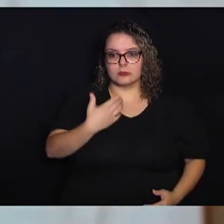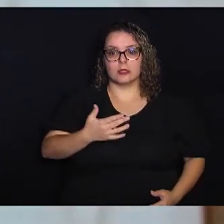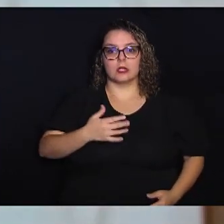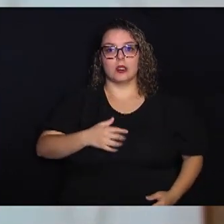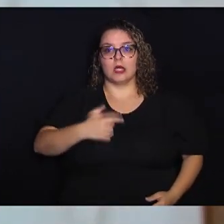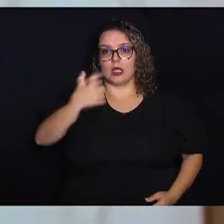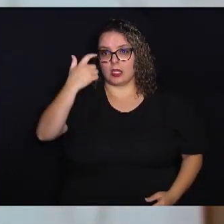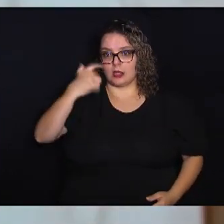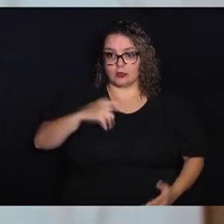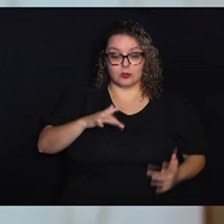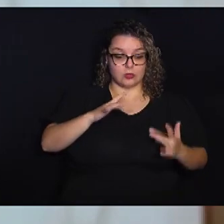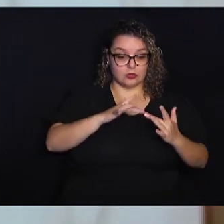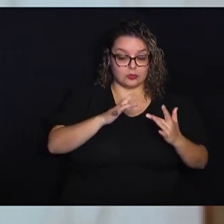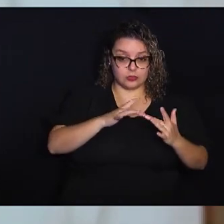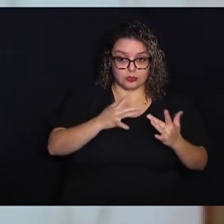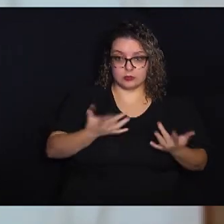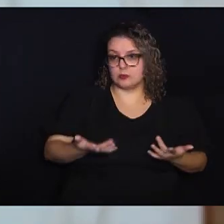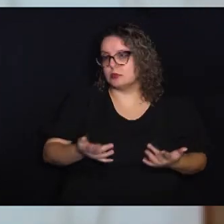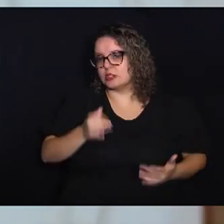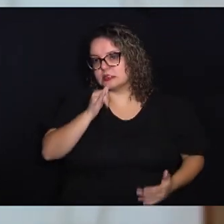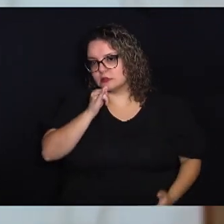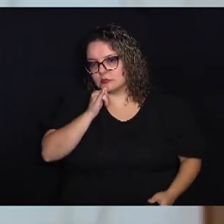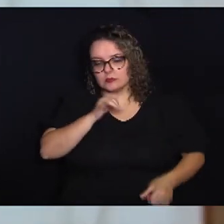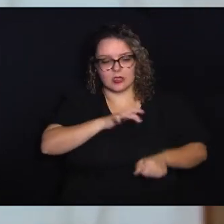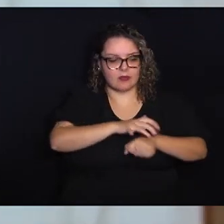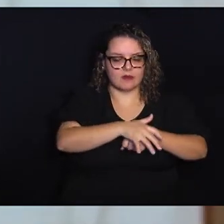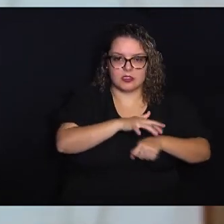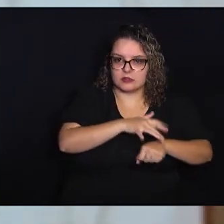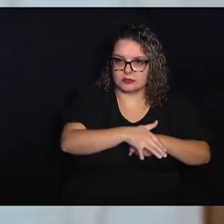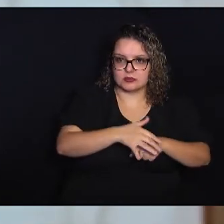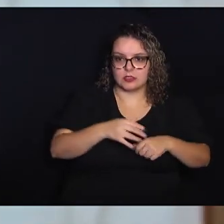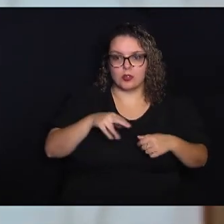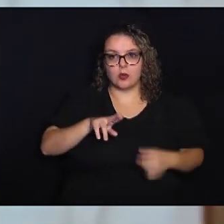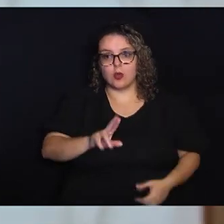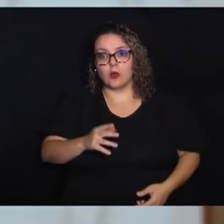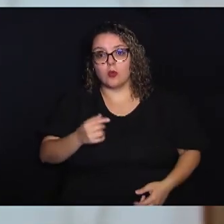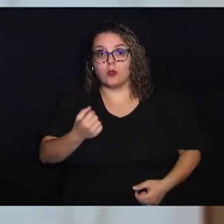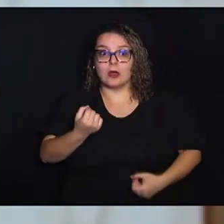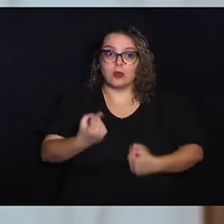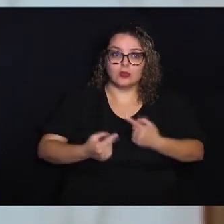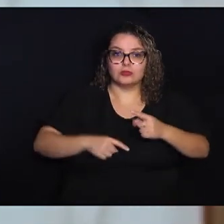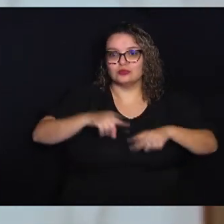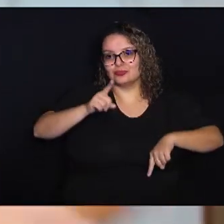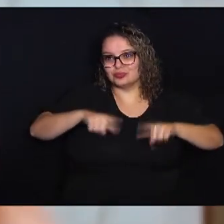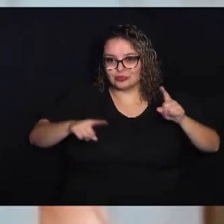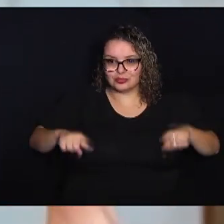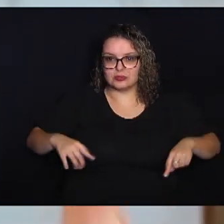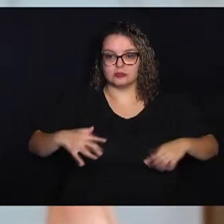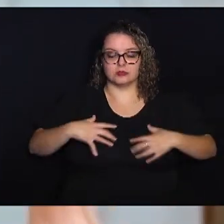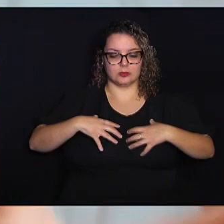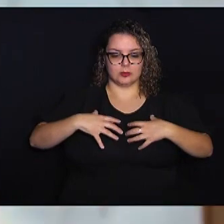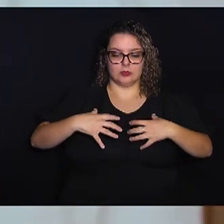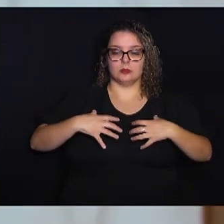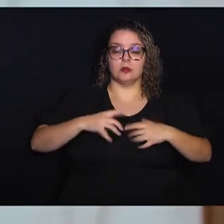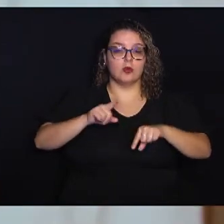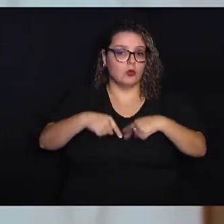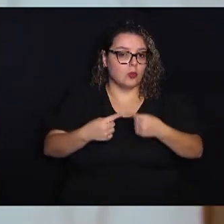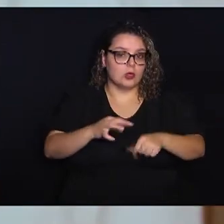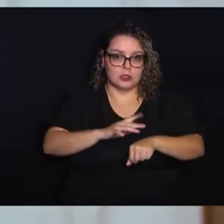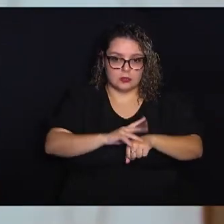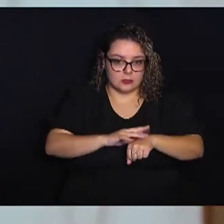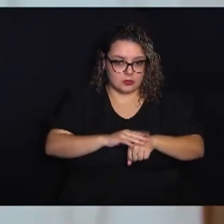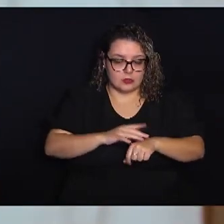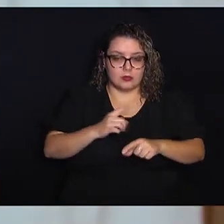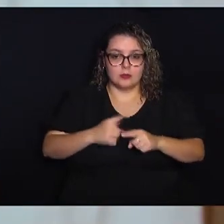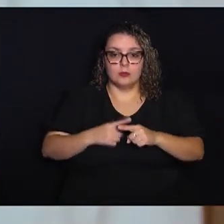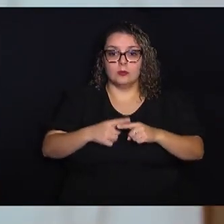entra em contato com ela, caso seja, por exemplo, uma infecção ou algum desequilíbrio da parte respiratória ou qualquer outra patologia, porque